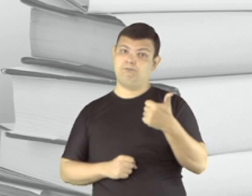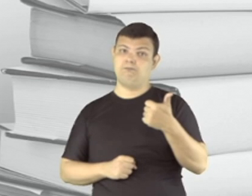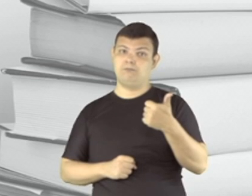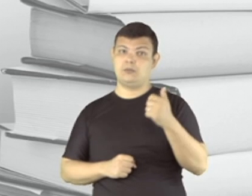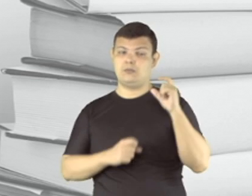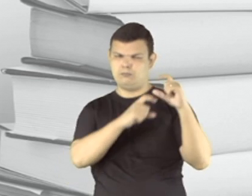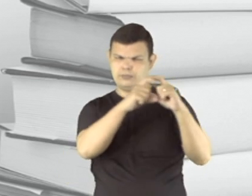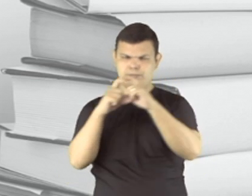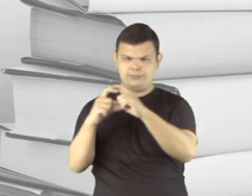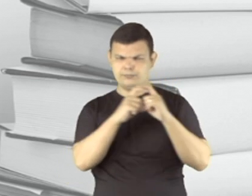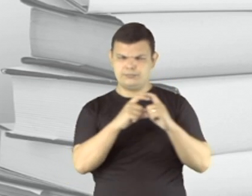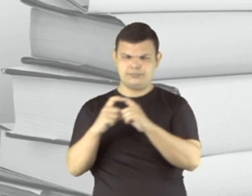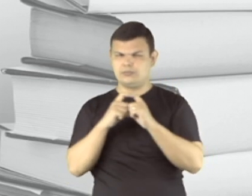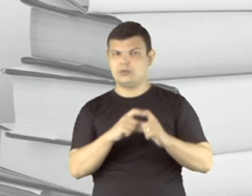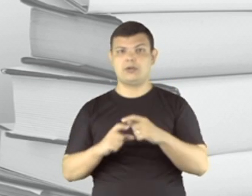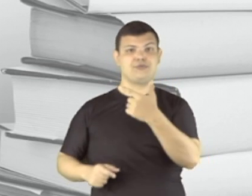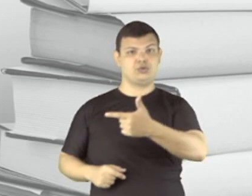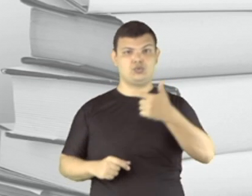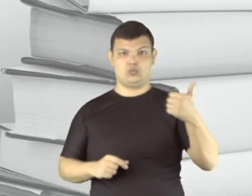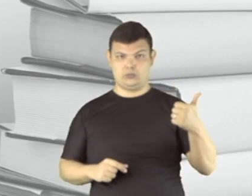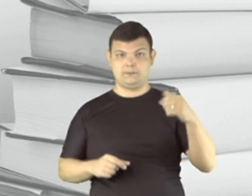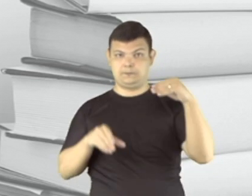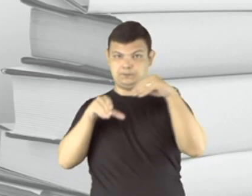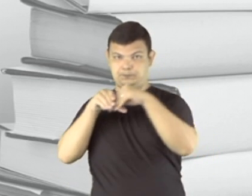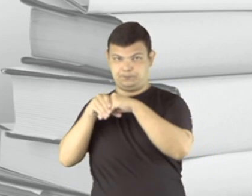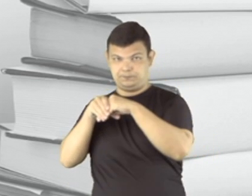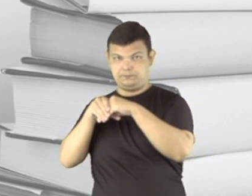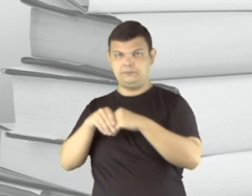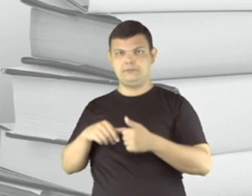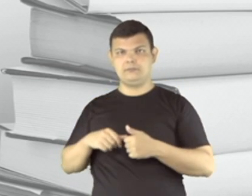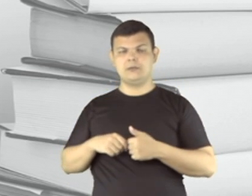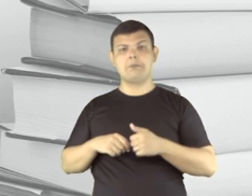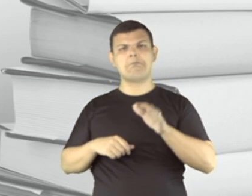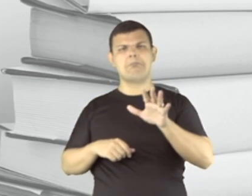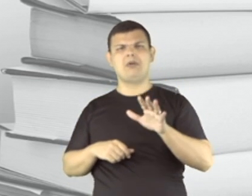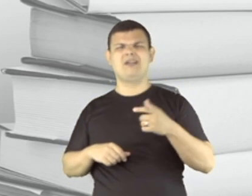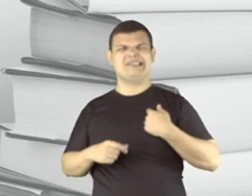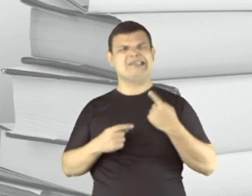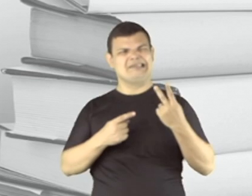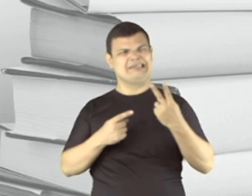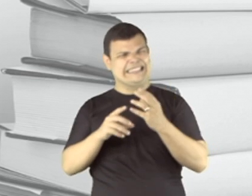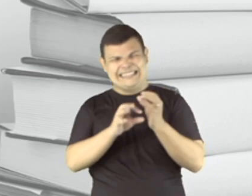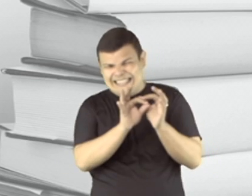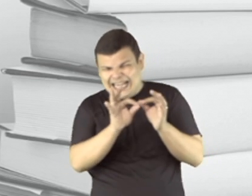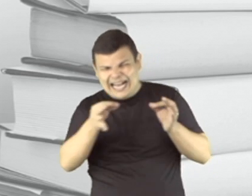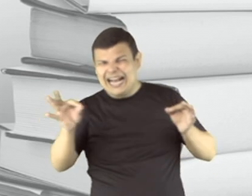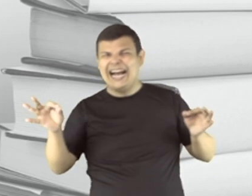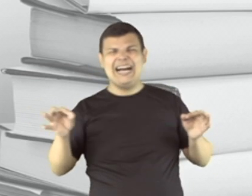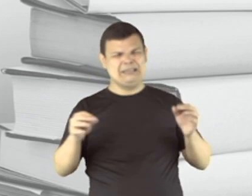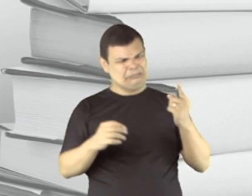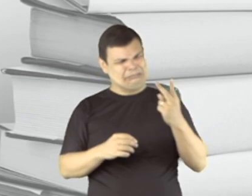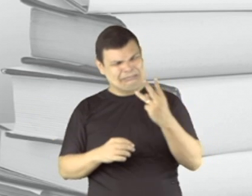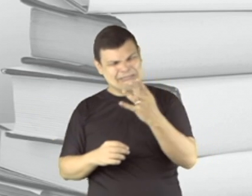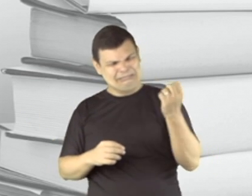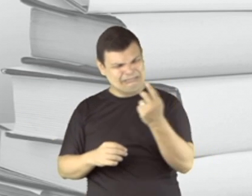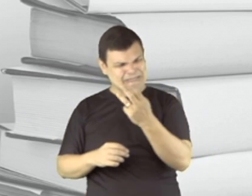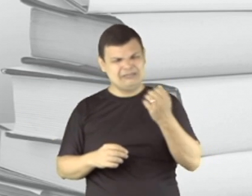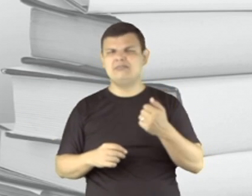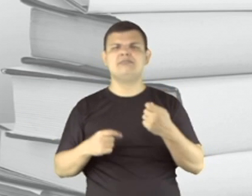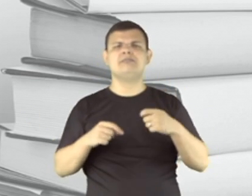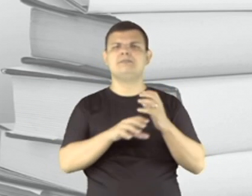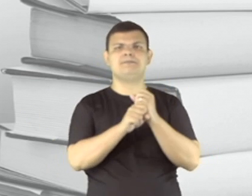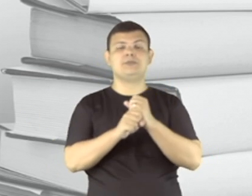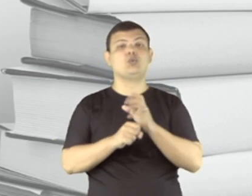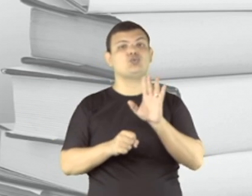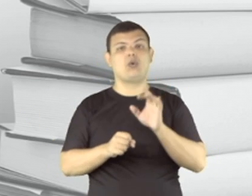21 quadradinhos internos aqui. E aí, se eu não quiser, eu tiver uma malha muito grande, eu posso pegar a